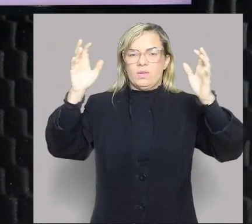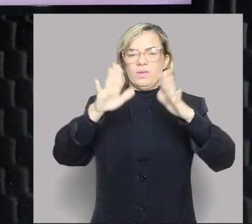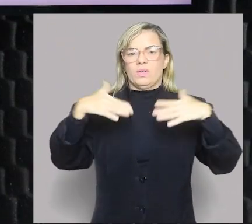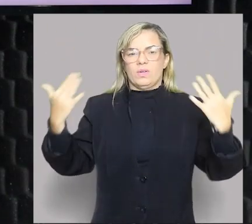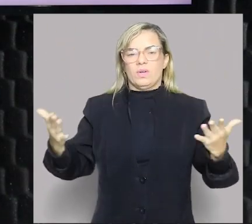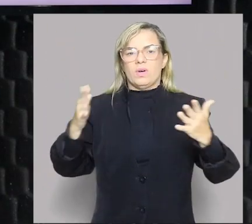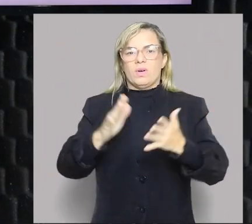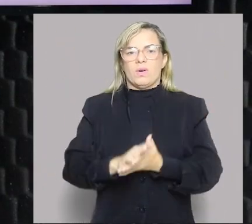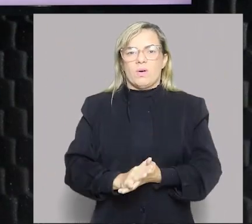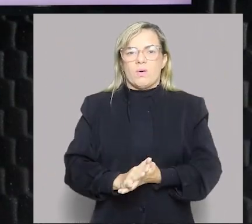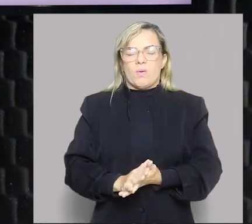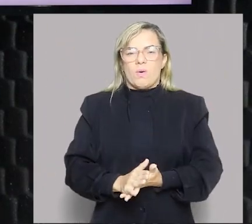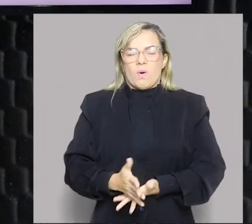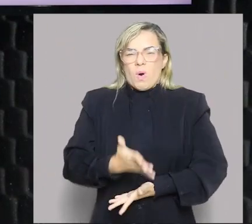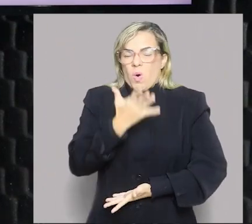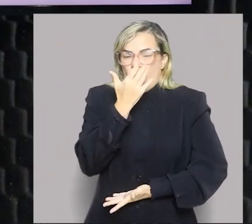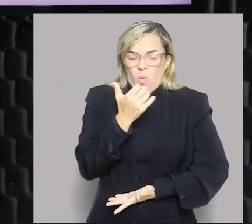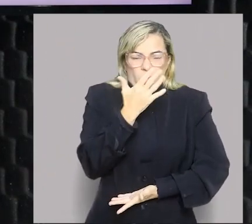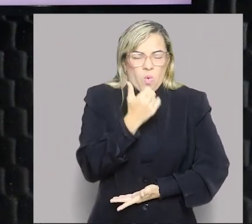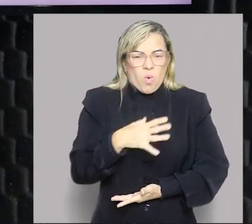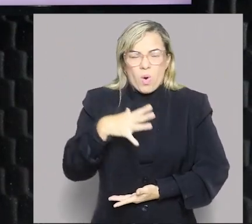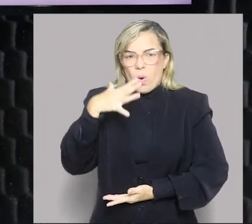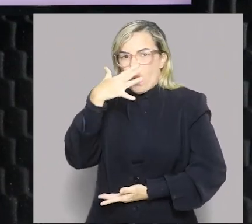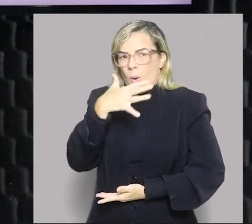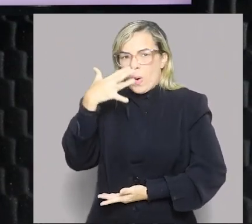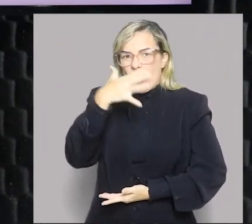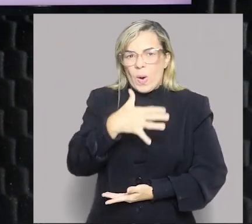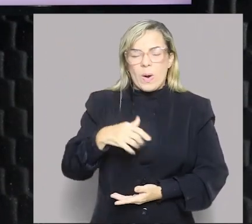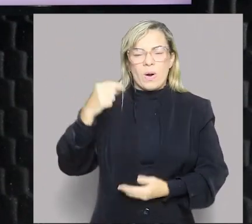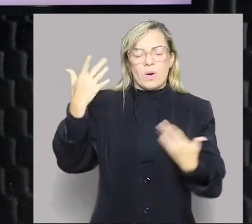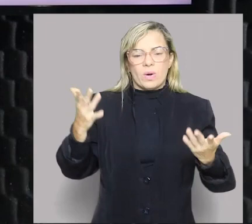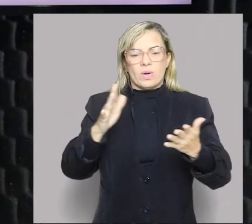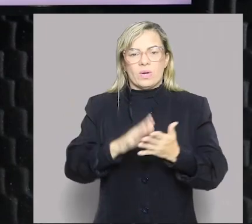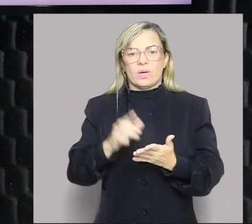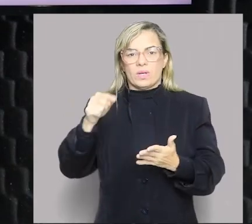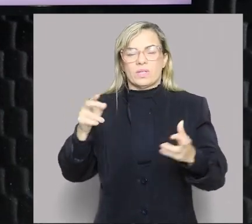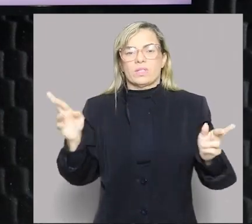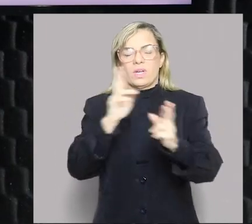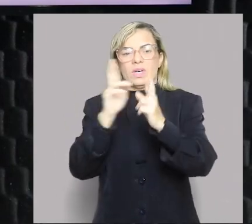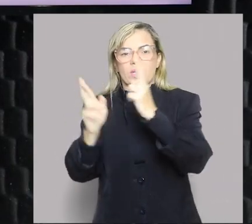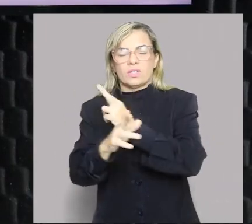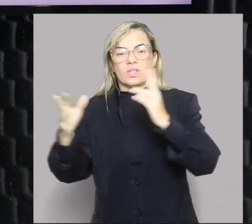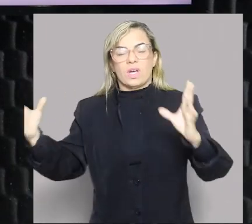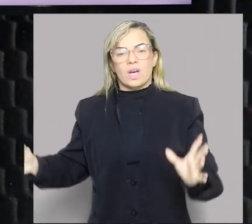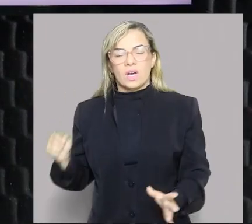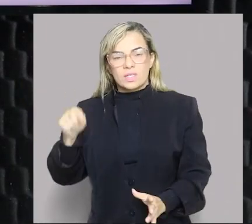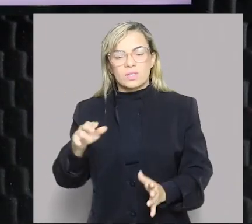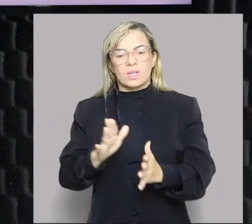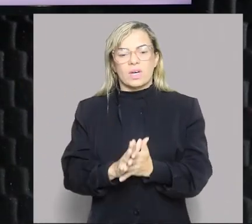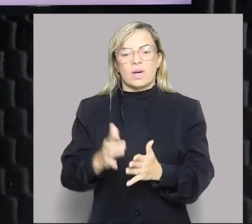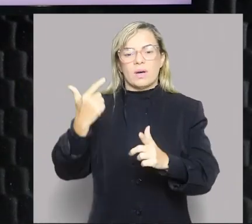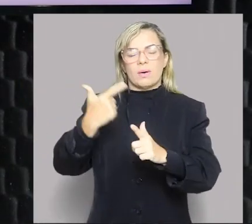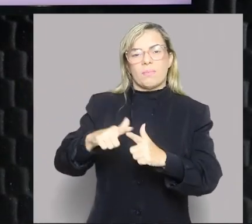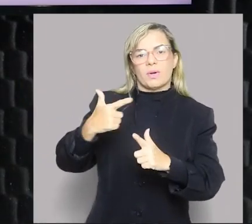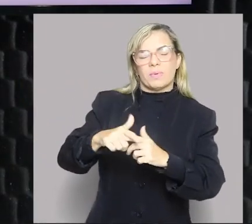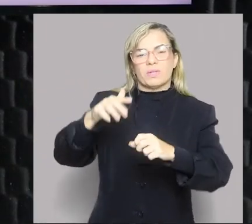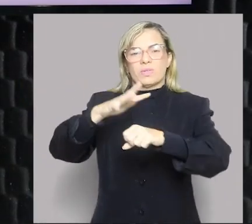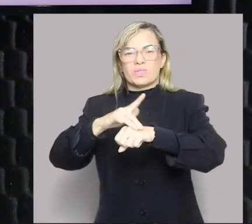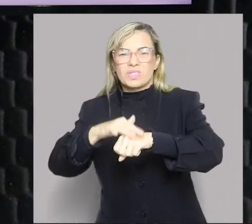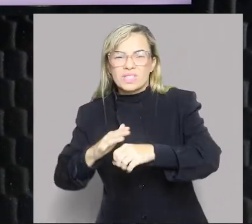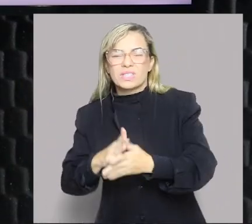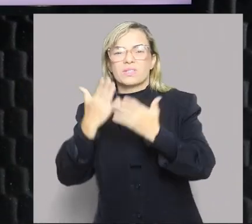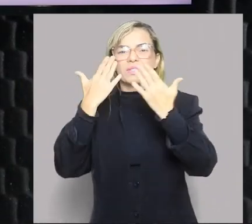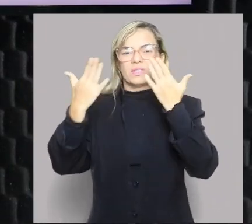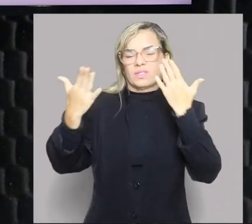compulsão por comida, que pode estar associado a problemas psicológicos. E ele traz aqui informações sobre essa